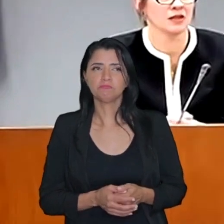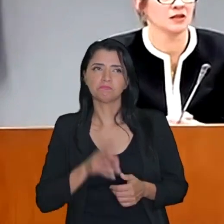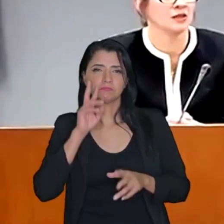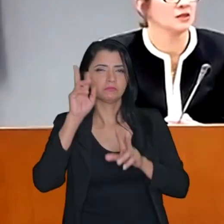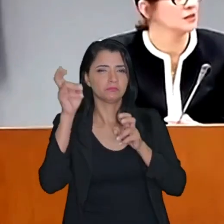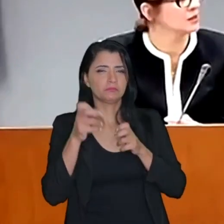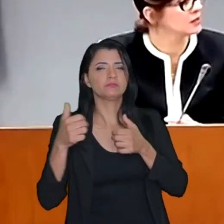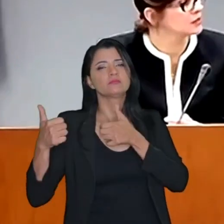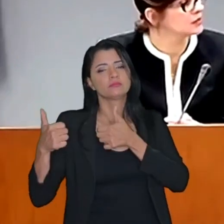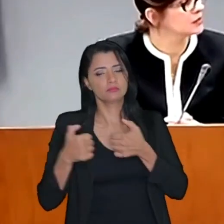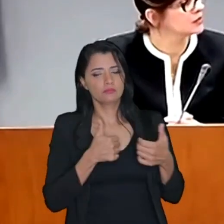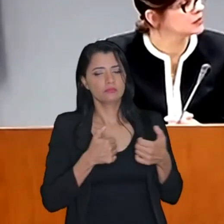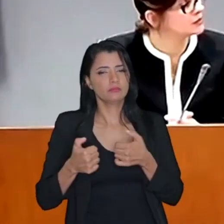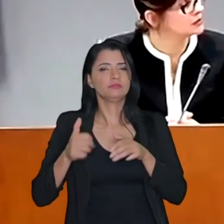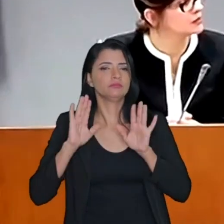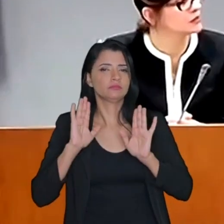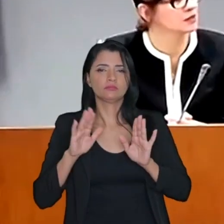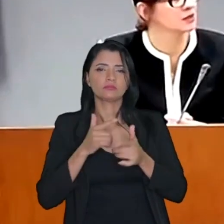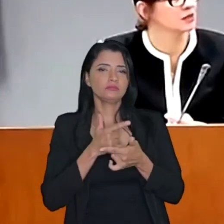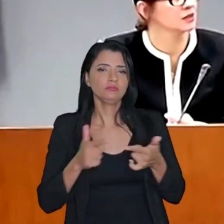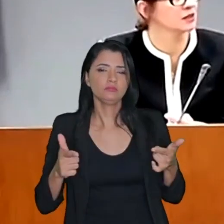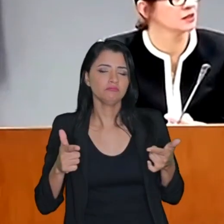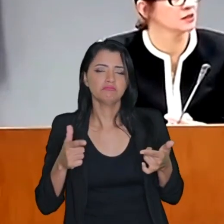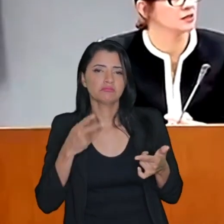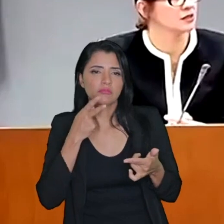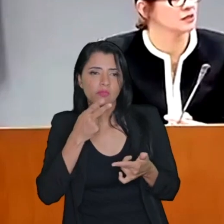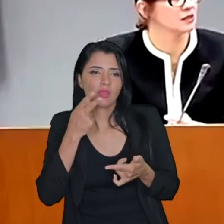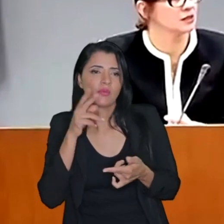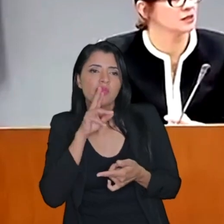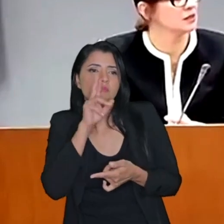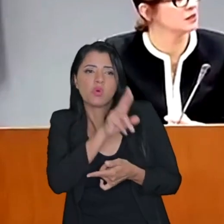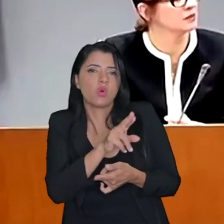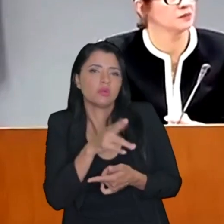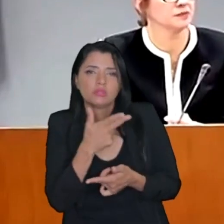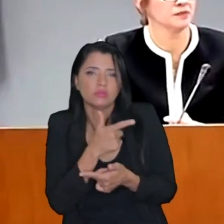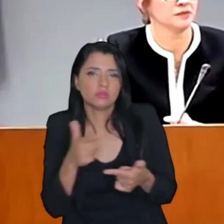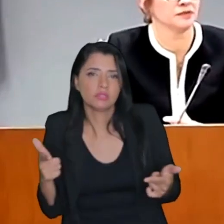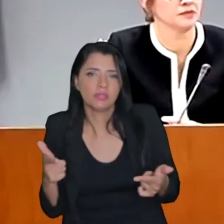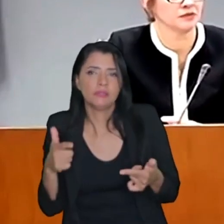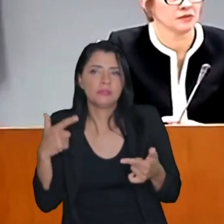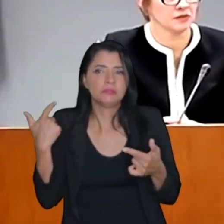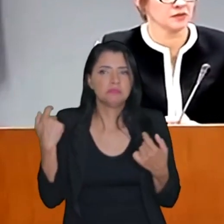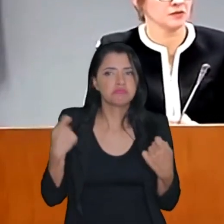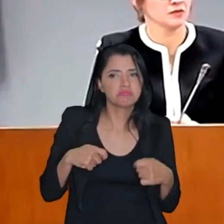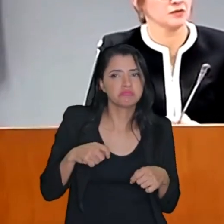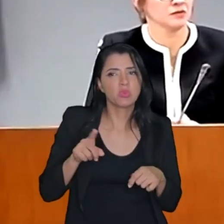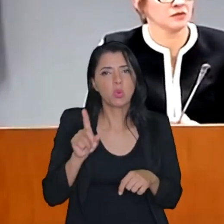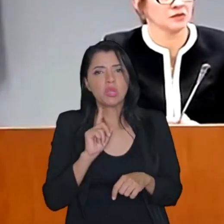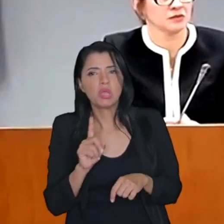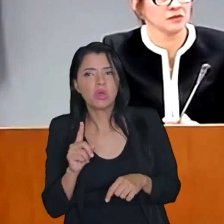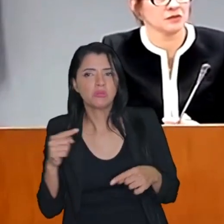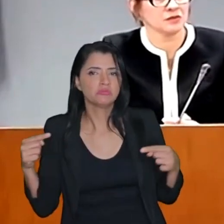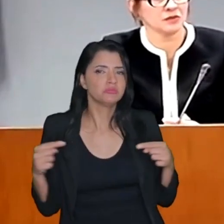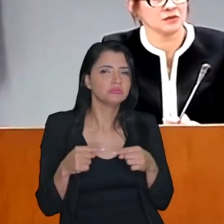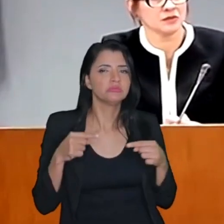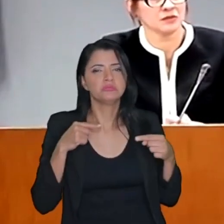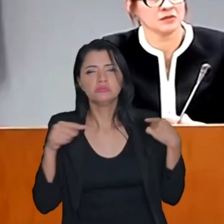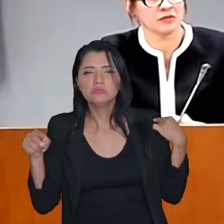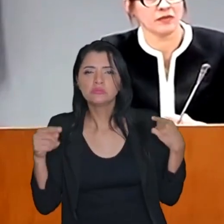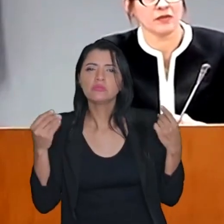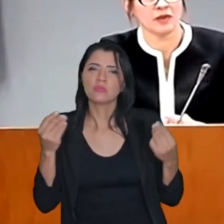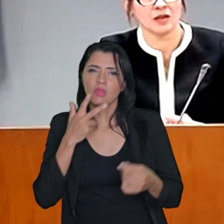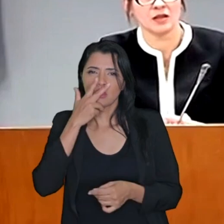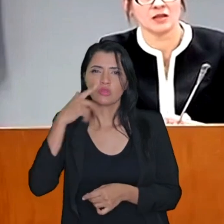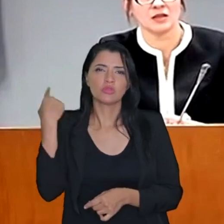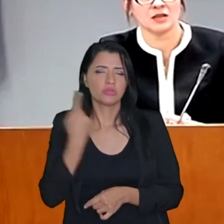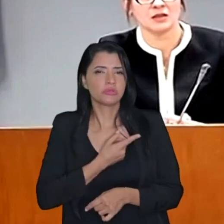Eu vejo conflito, mas assim, não tenho uma resposta para você se é inviável ou não. Acho que